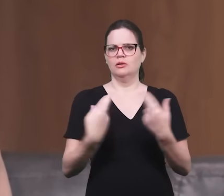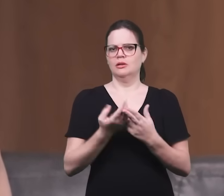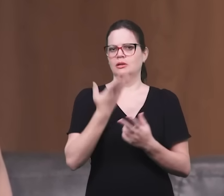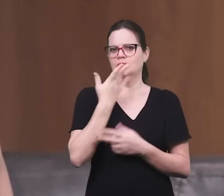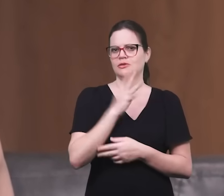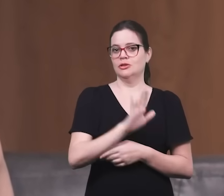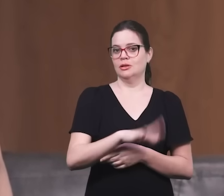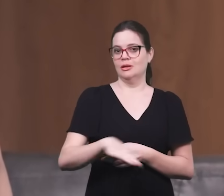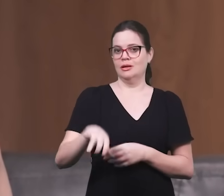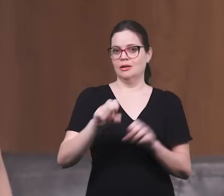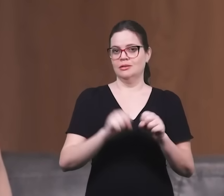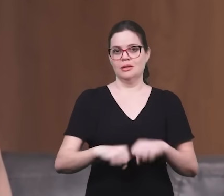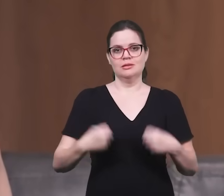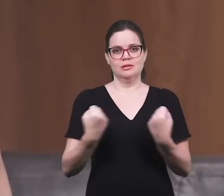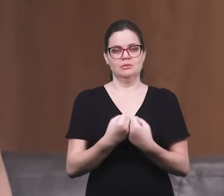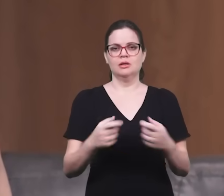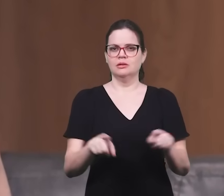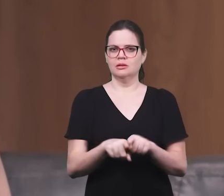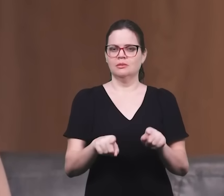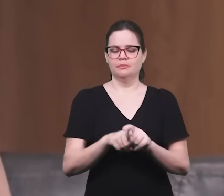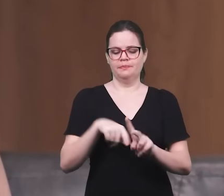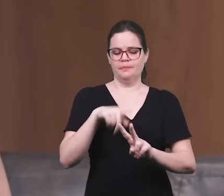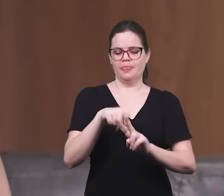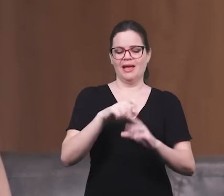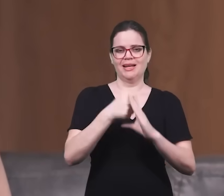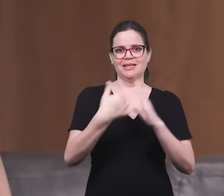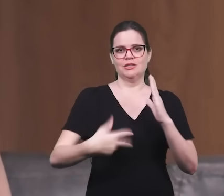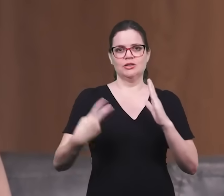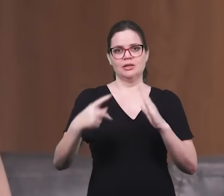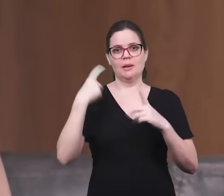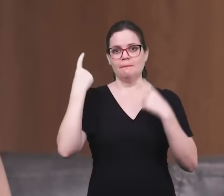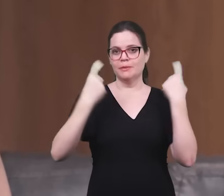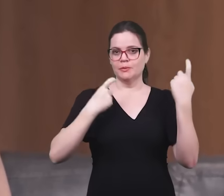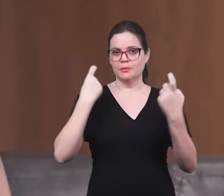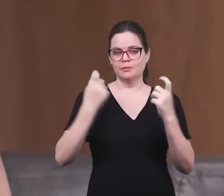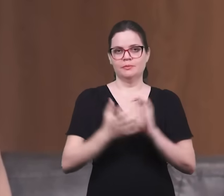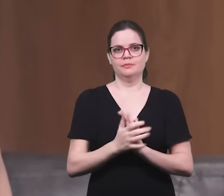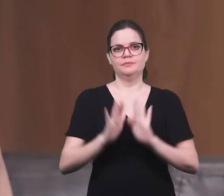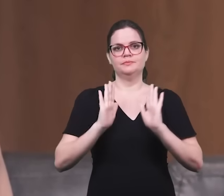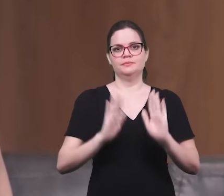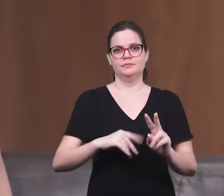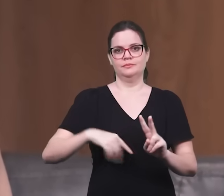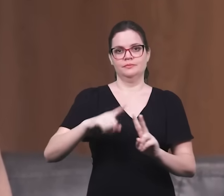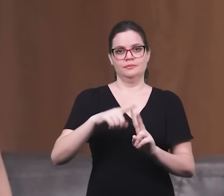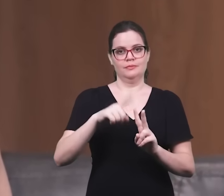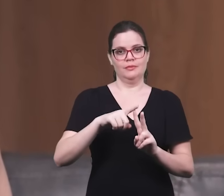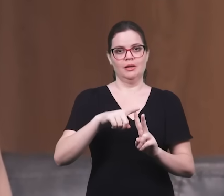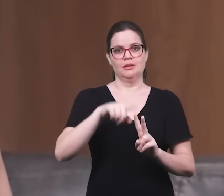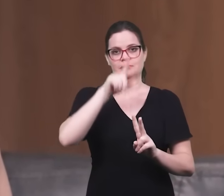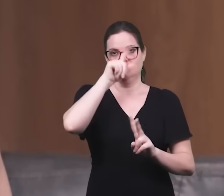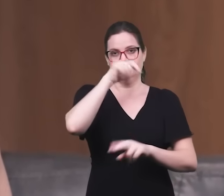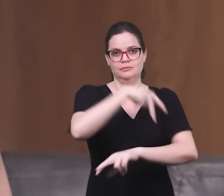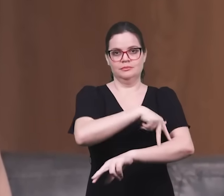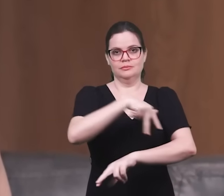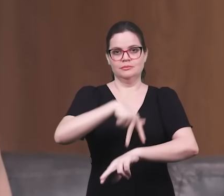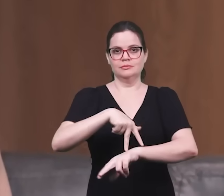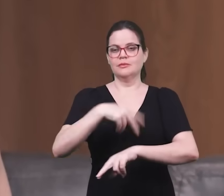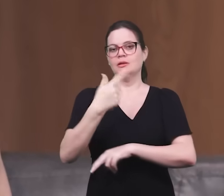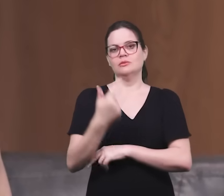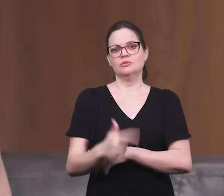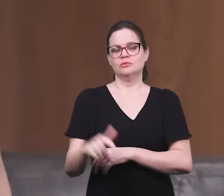criança, não é? Faz parte da andorinha ter essa preocupação. E já o pardal, ele talvez não